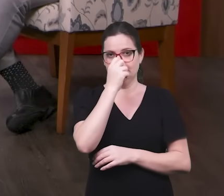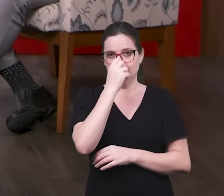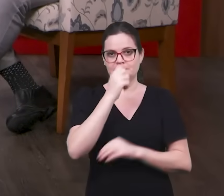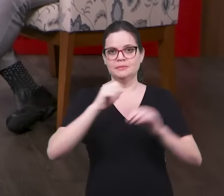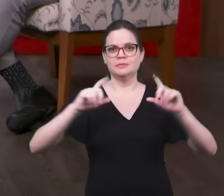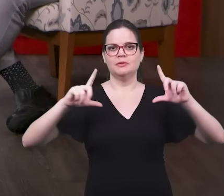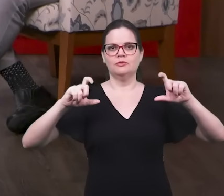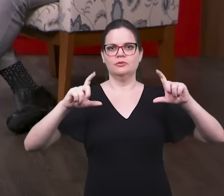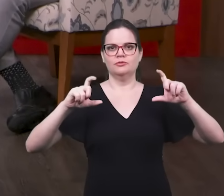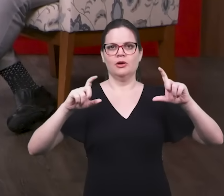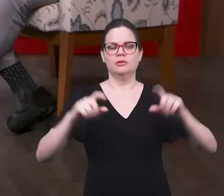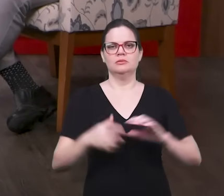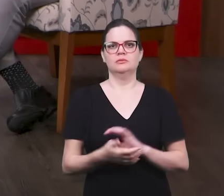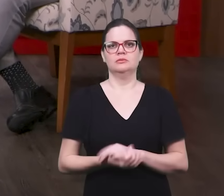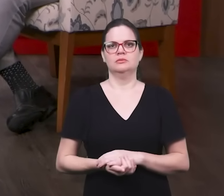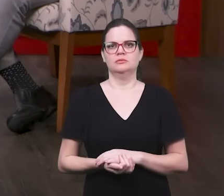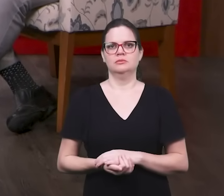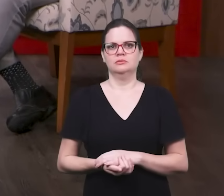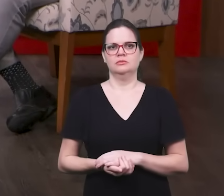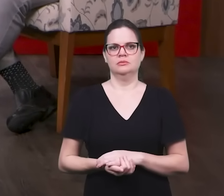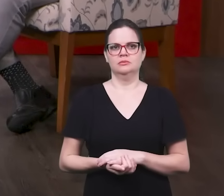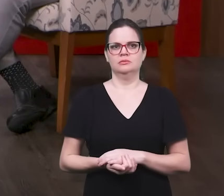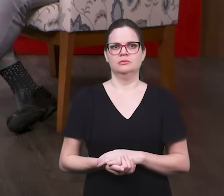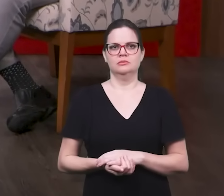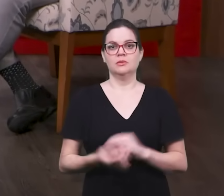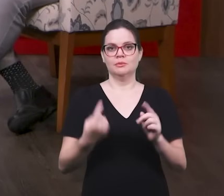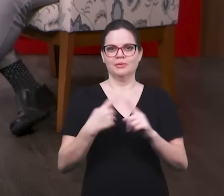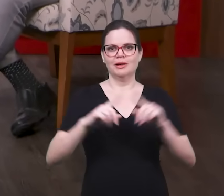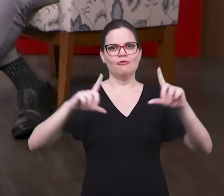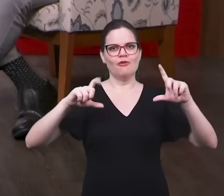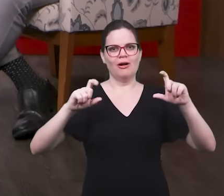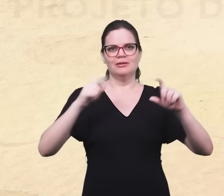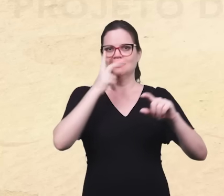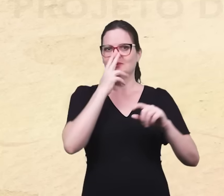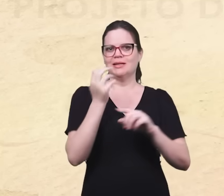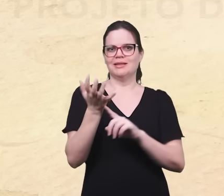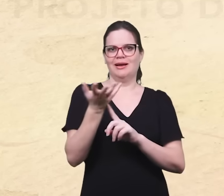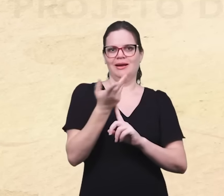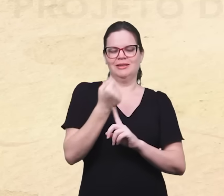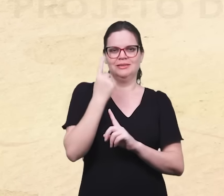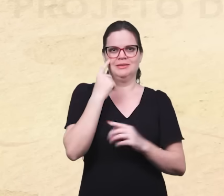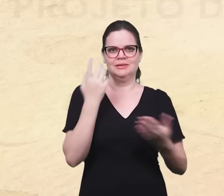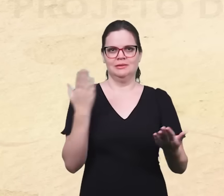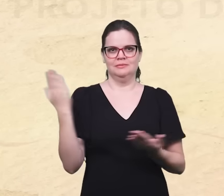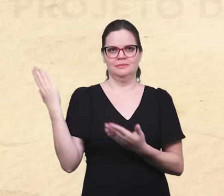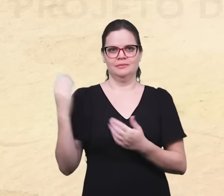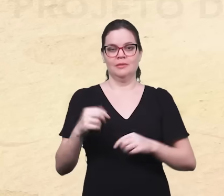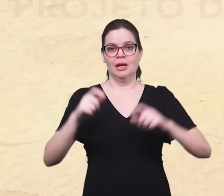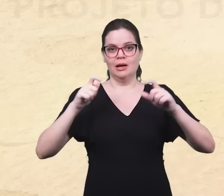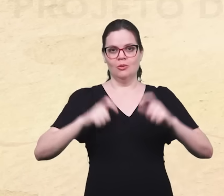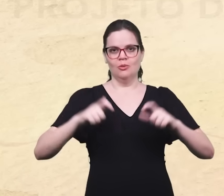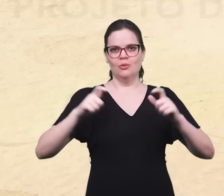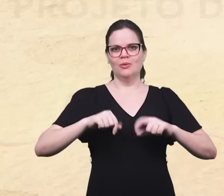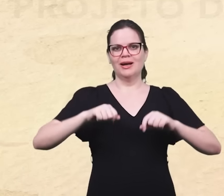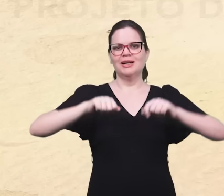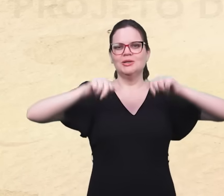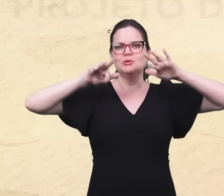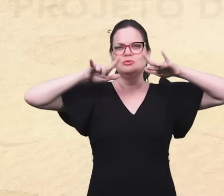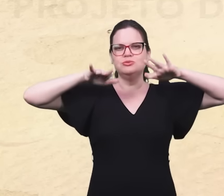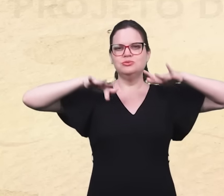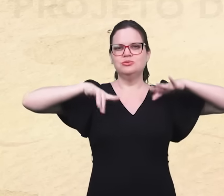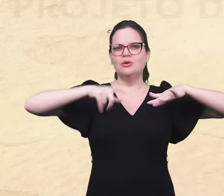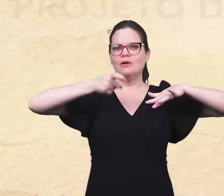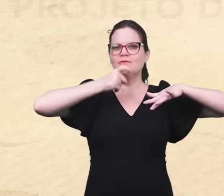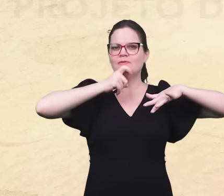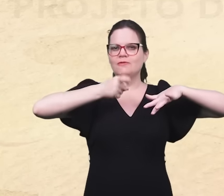popular, assim, que fotografia também é uma arte, né? É uma região de muita neve, e você vê na